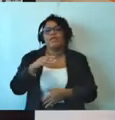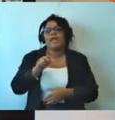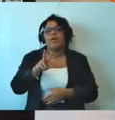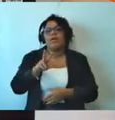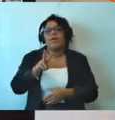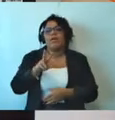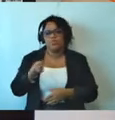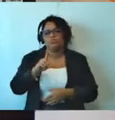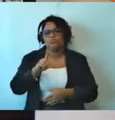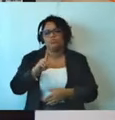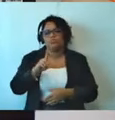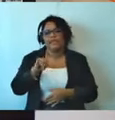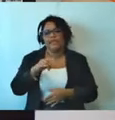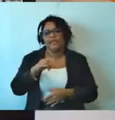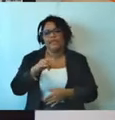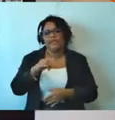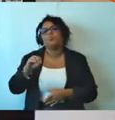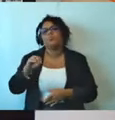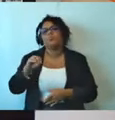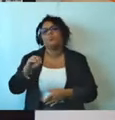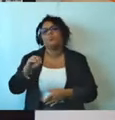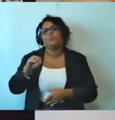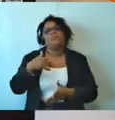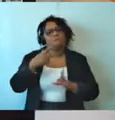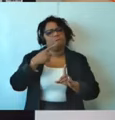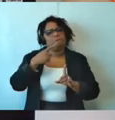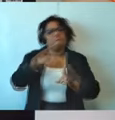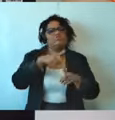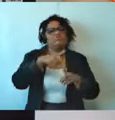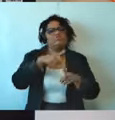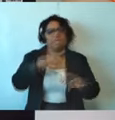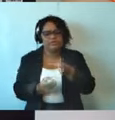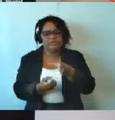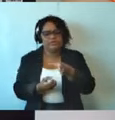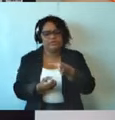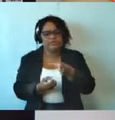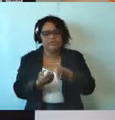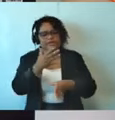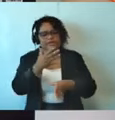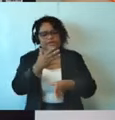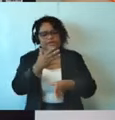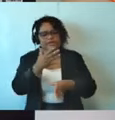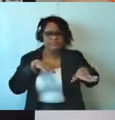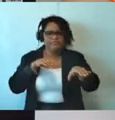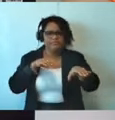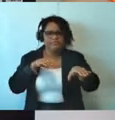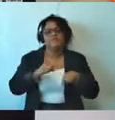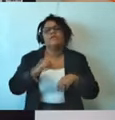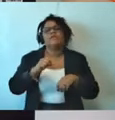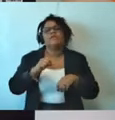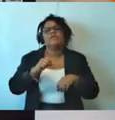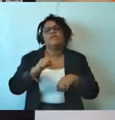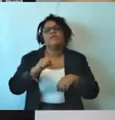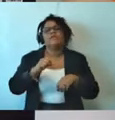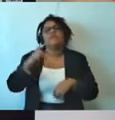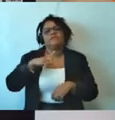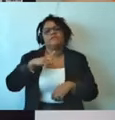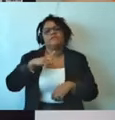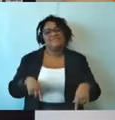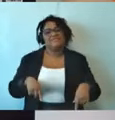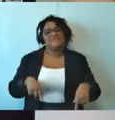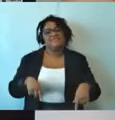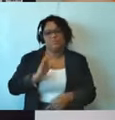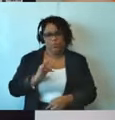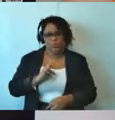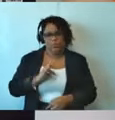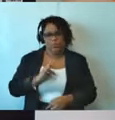motofaixas, sabendo, obviamente, que nós temos desafios técnicos a serem superados. Então, eu vou agora passar a palavra para os meus colegas